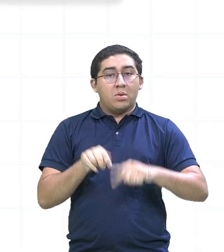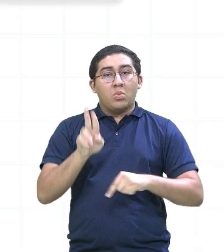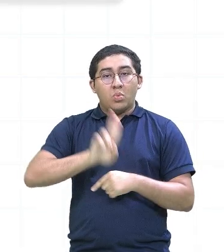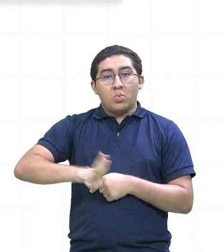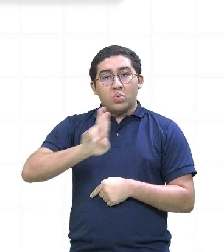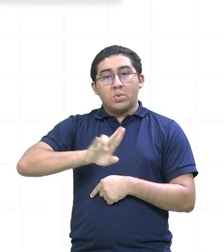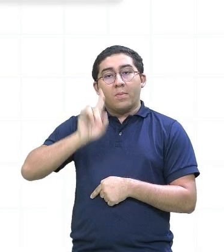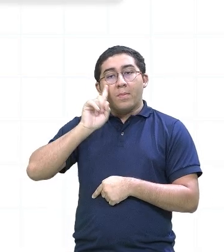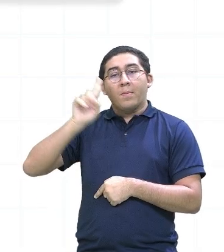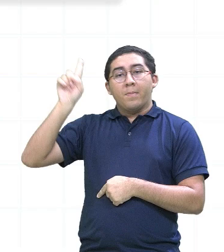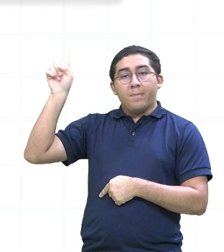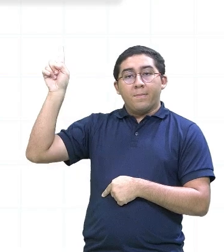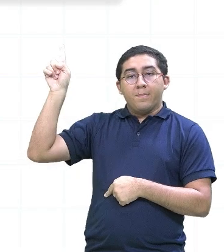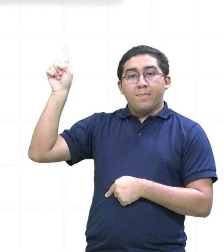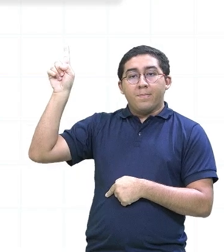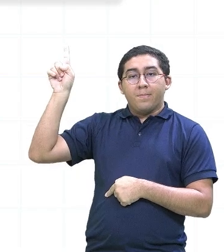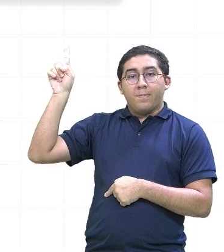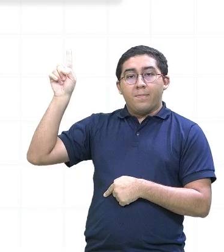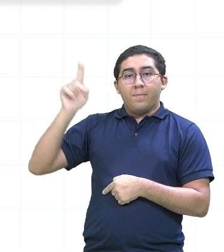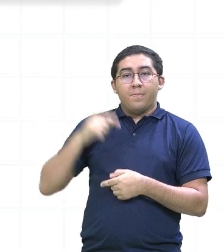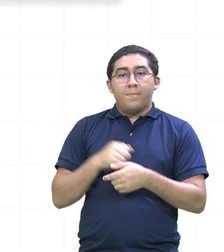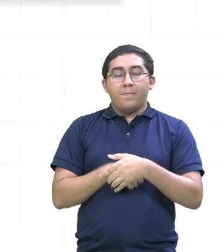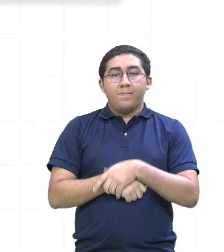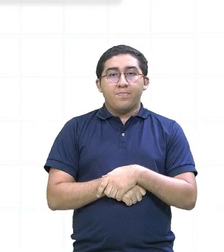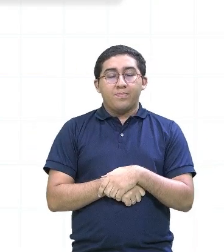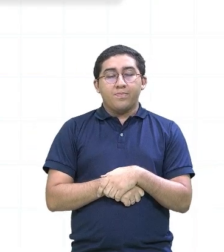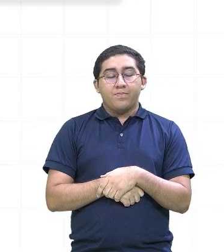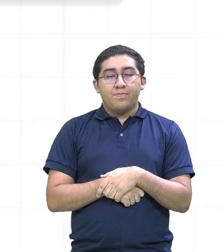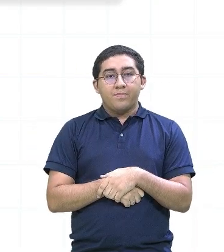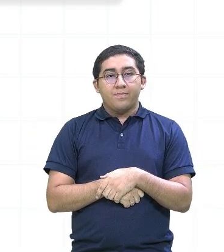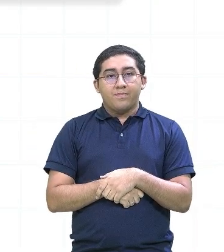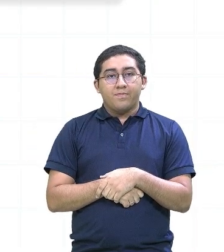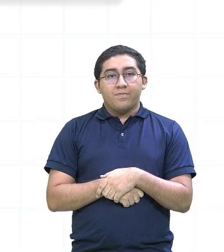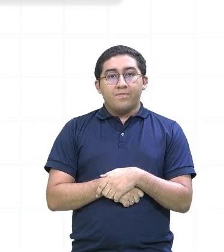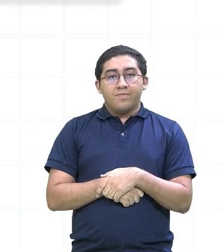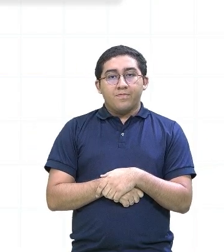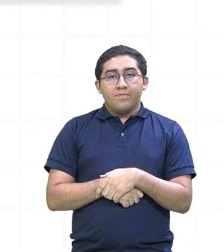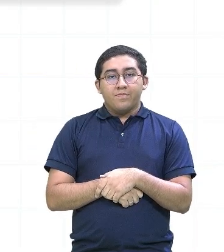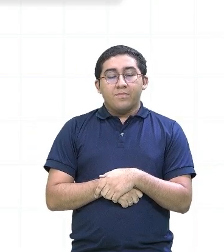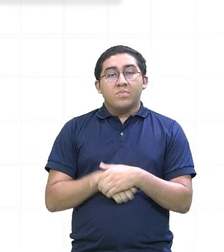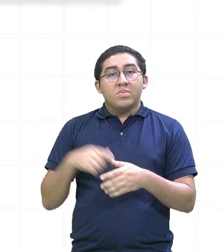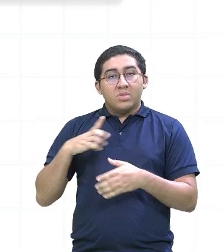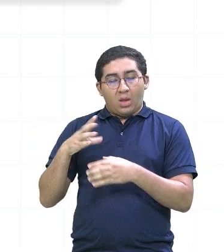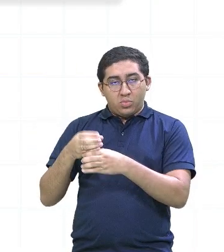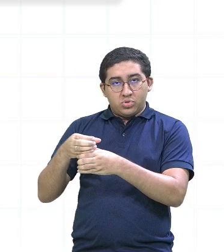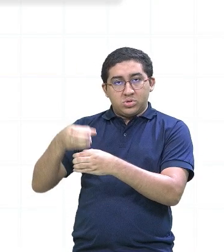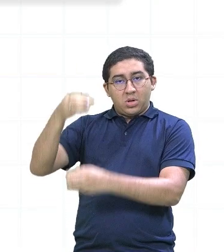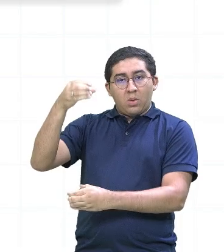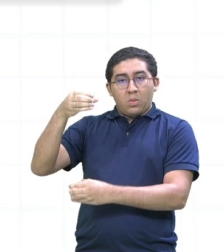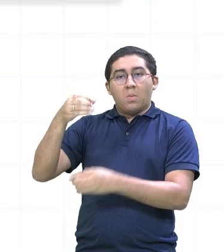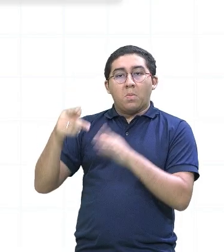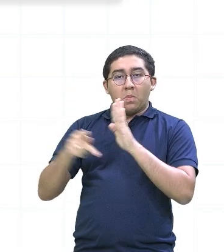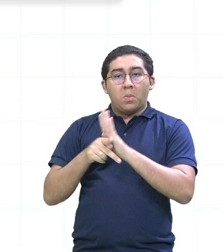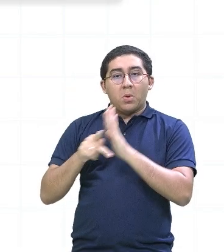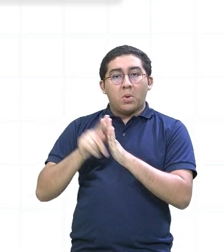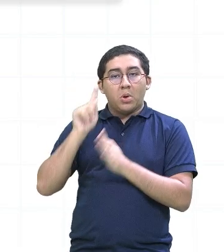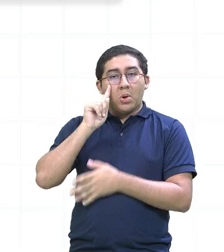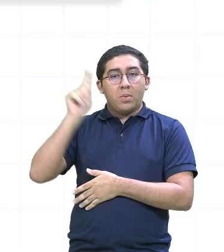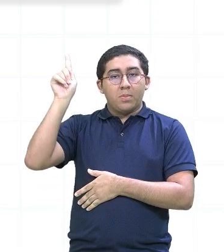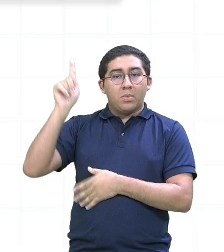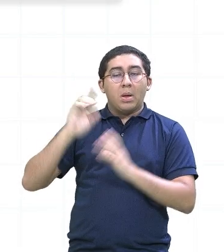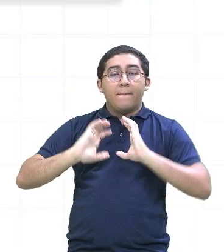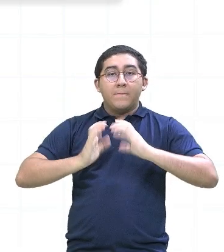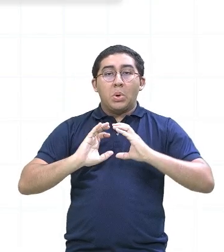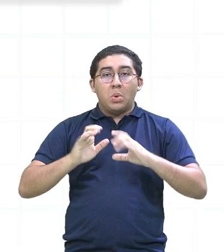cricket, nós aprendemos que são usados como equipamentos os tacos específicos, a bola,